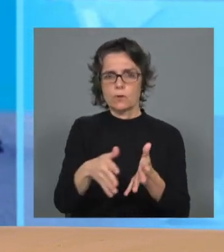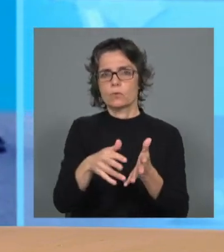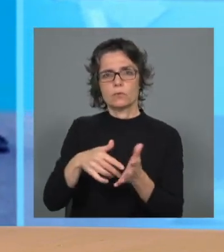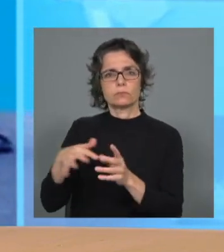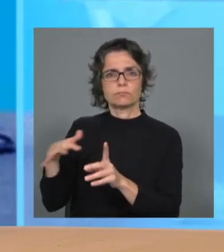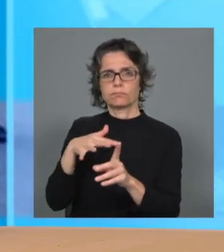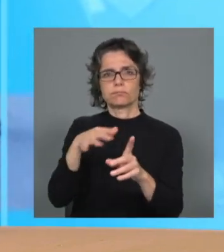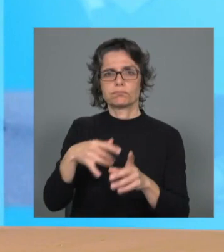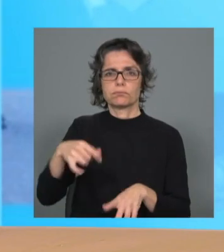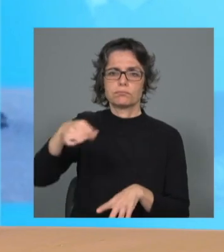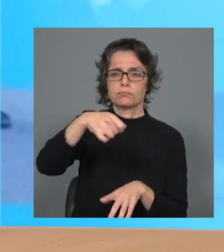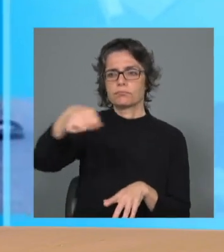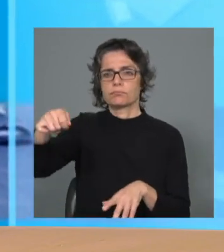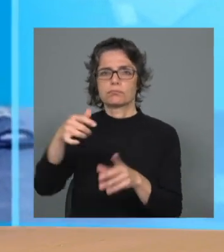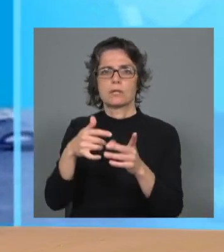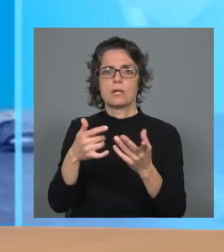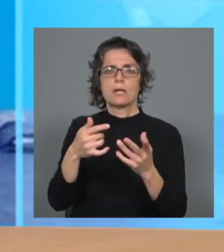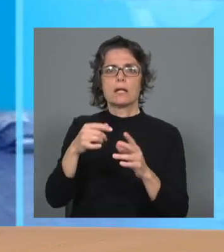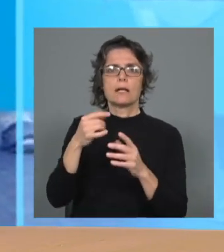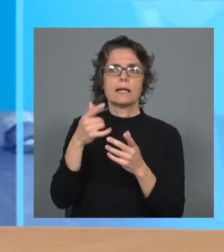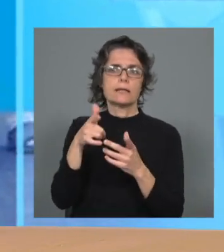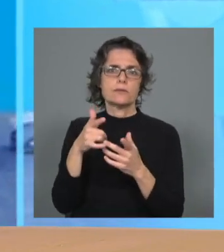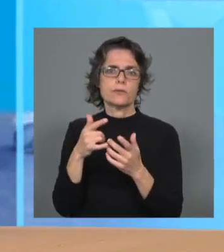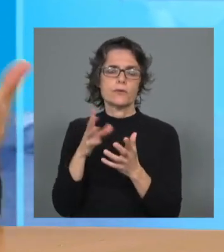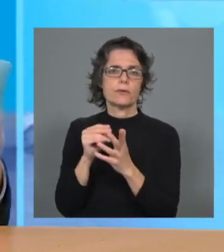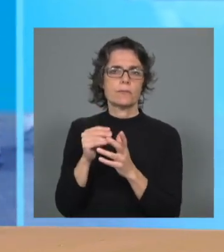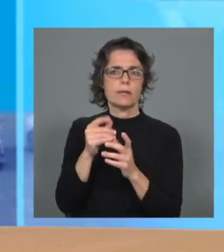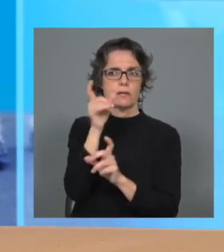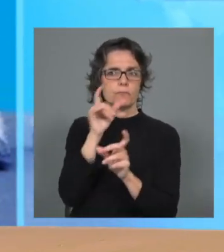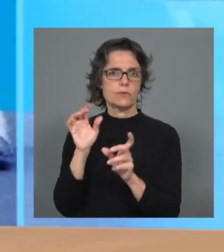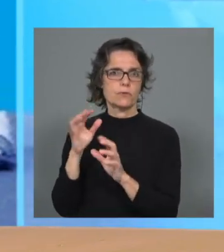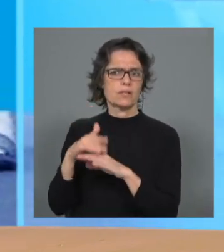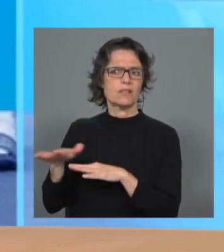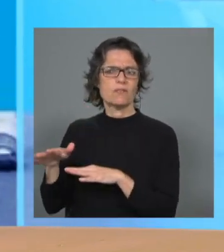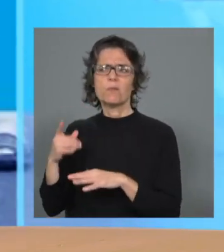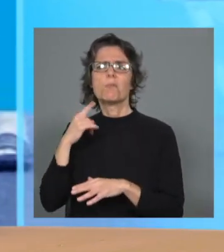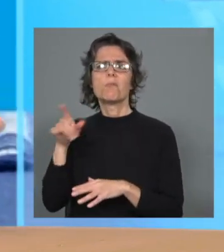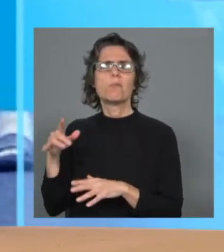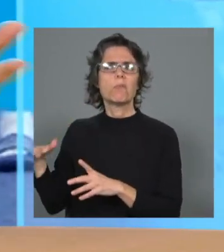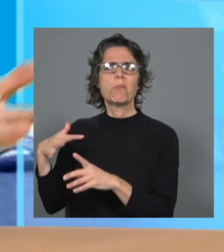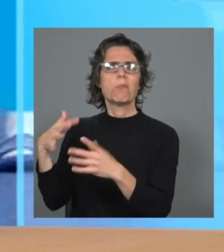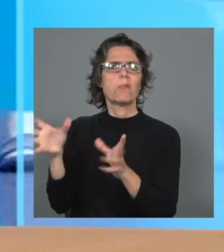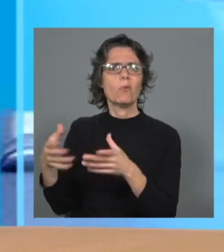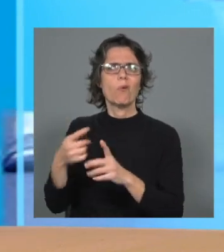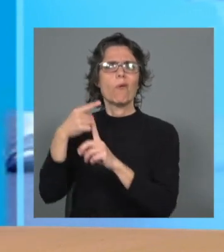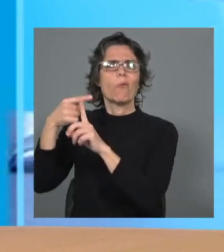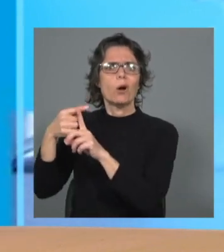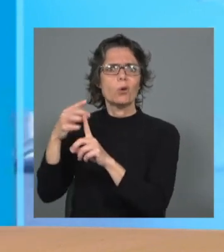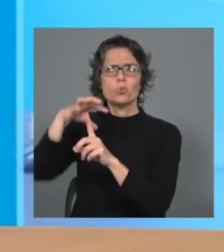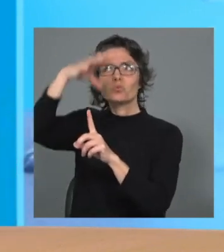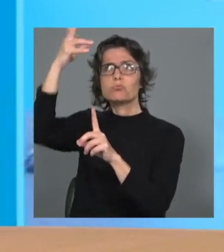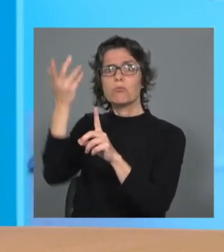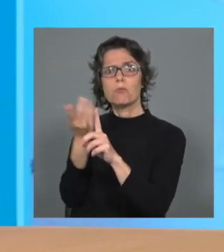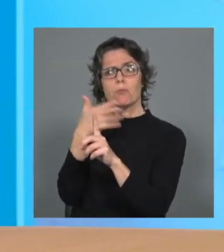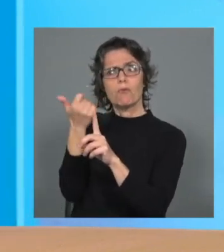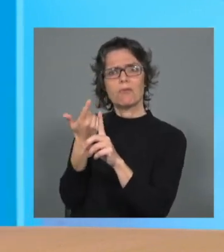as campainhas, como é sinal. Ou seja, chama a atenção, mesmo aqueles que estão fora da comunidade, perguntam-se, que é isto? Que anda esta gente com uma cruz ornamentada aqui a fazer? Que anda